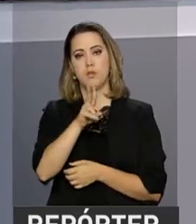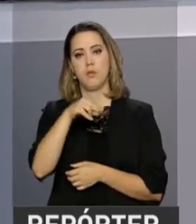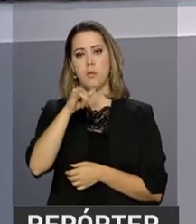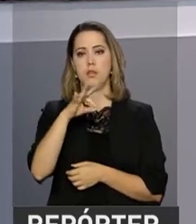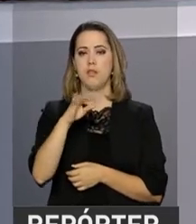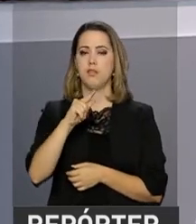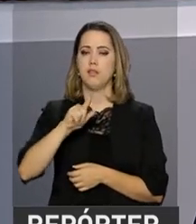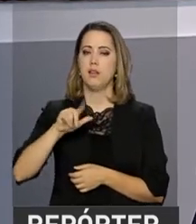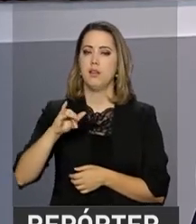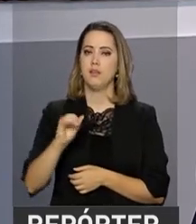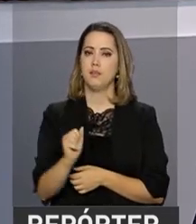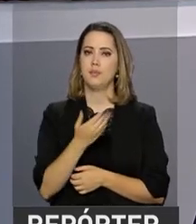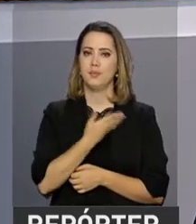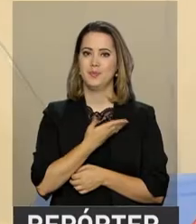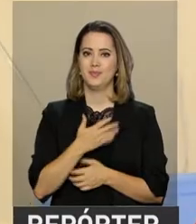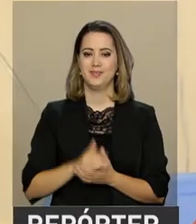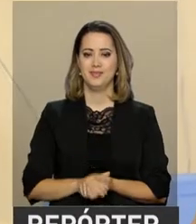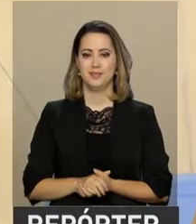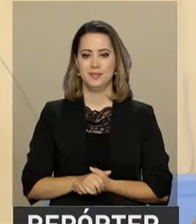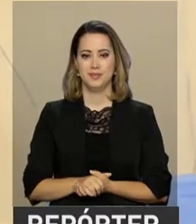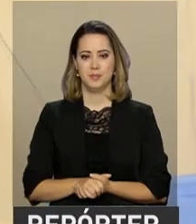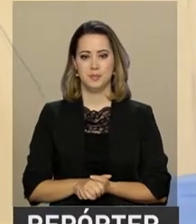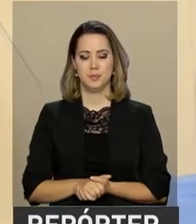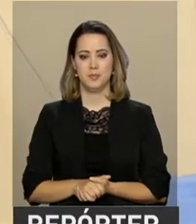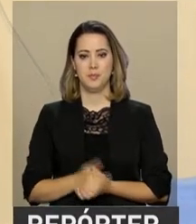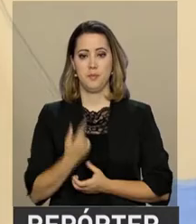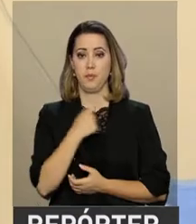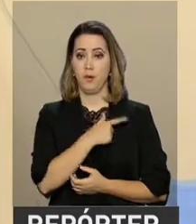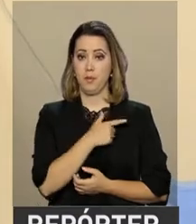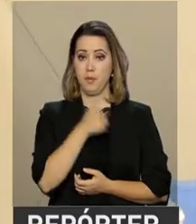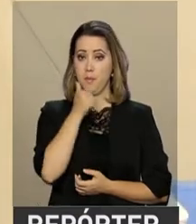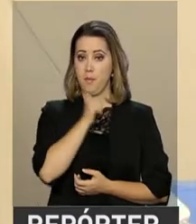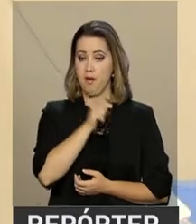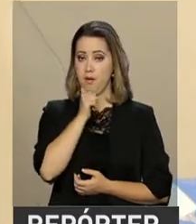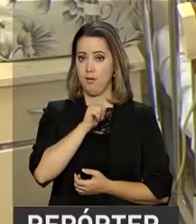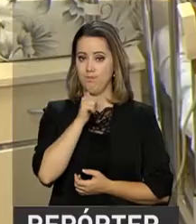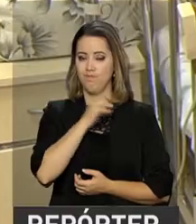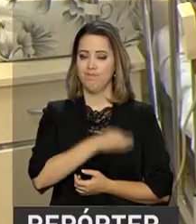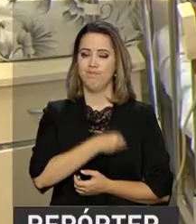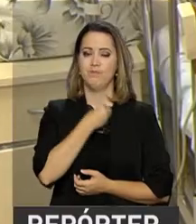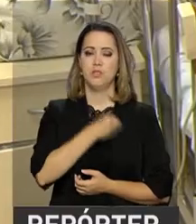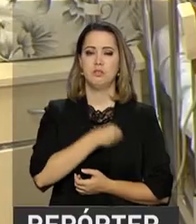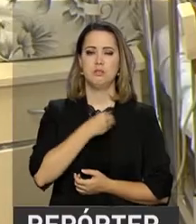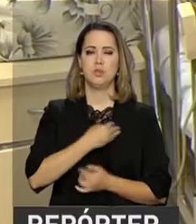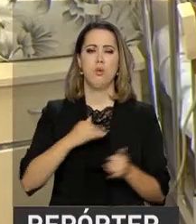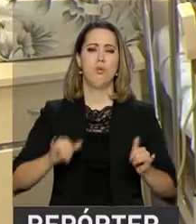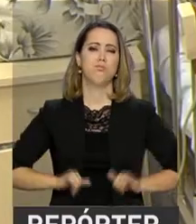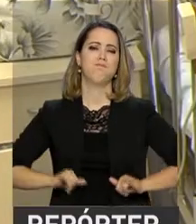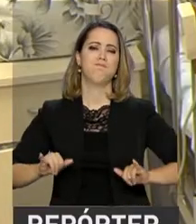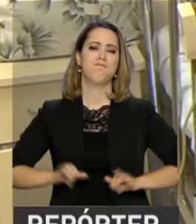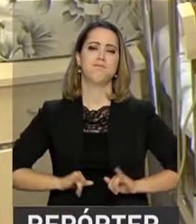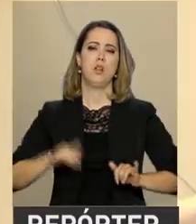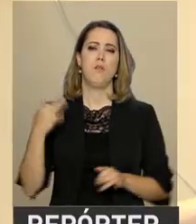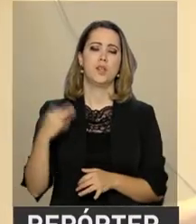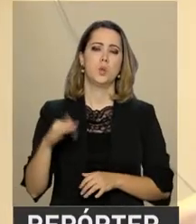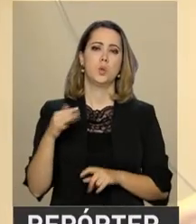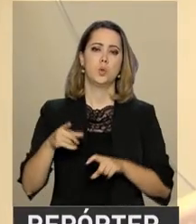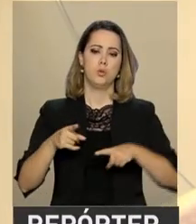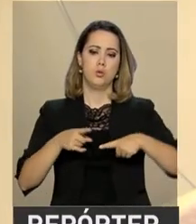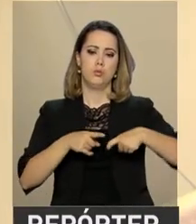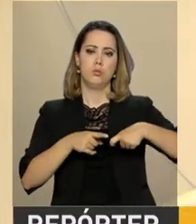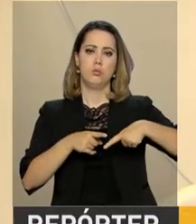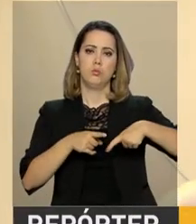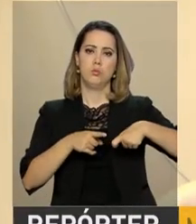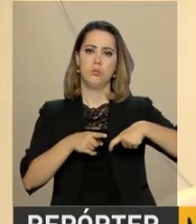natália melo dona maria glória passou a vida sofrendo com dores no joelho muita